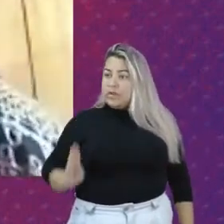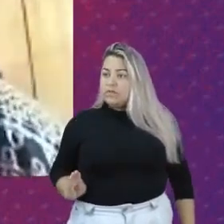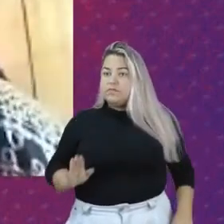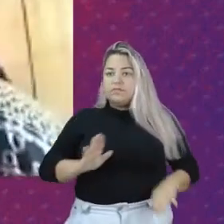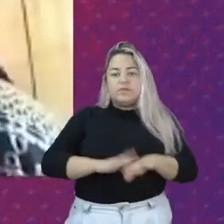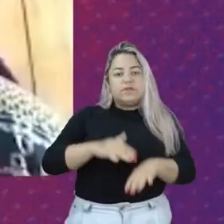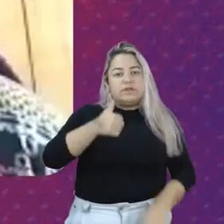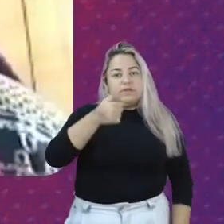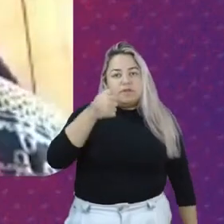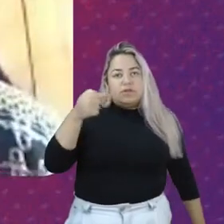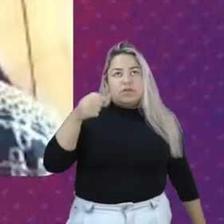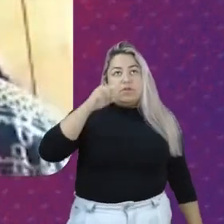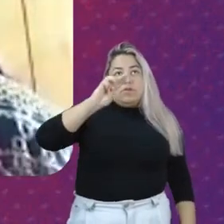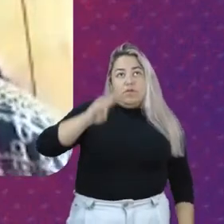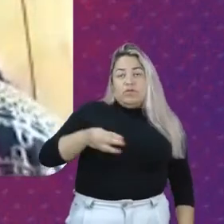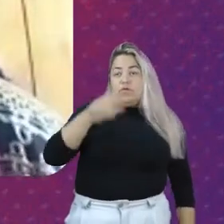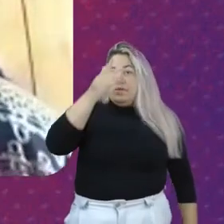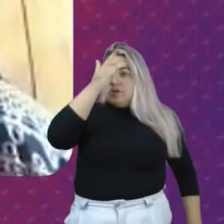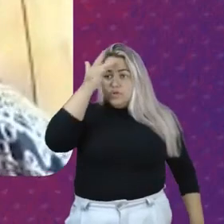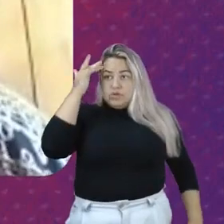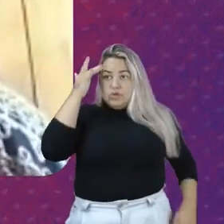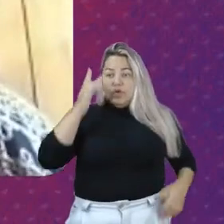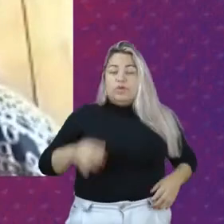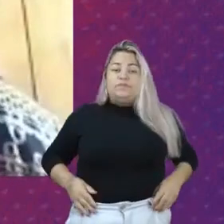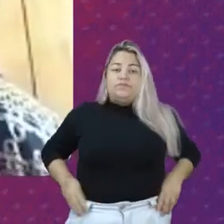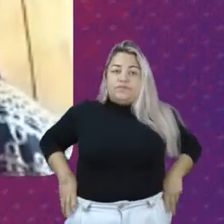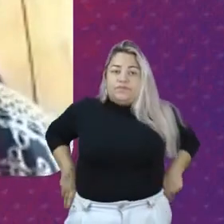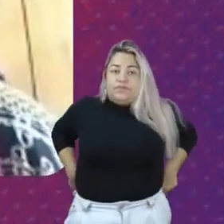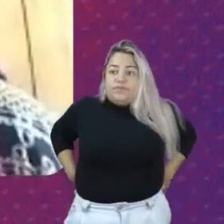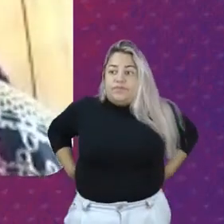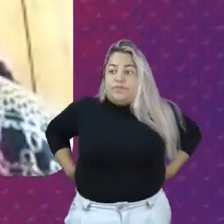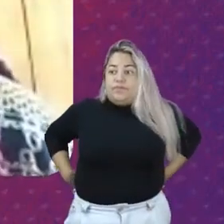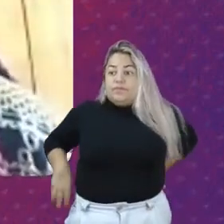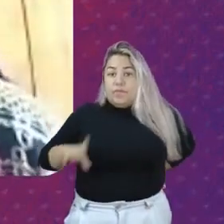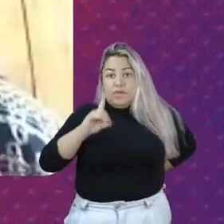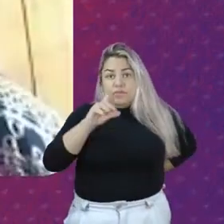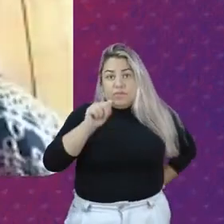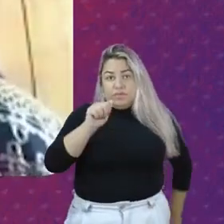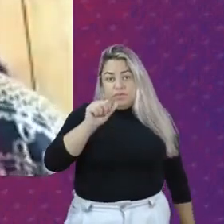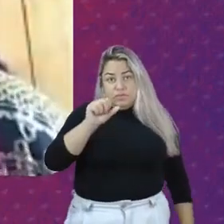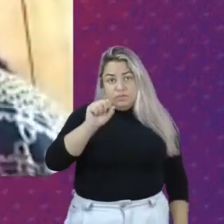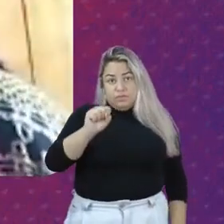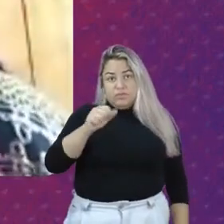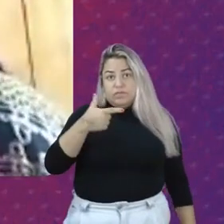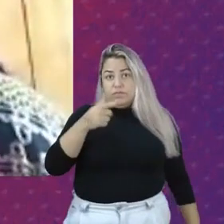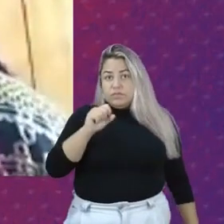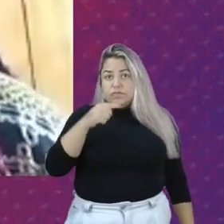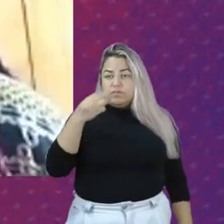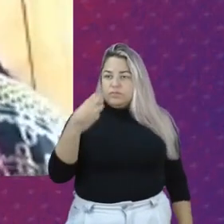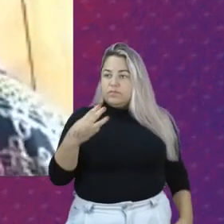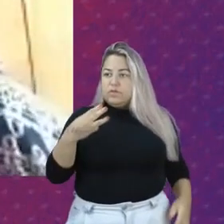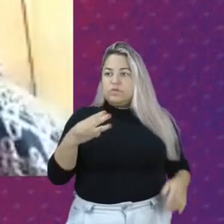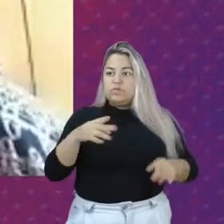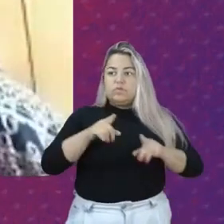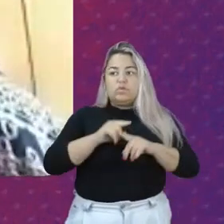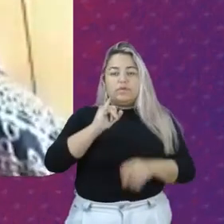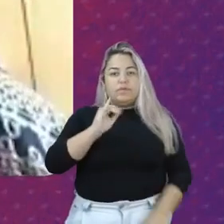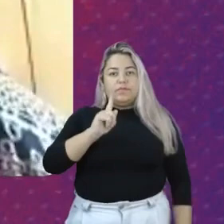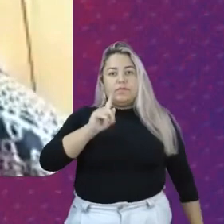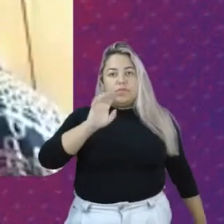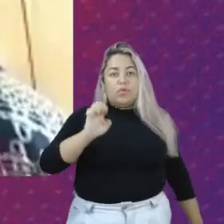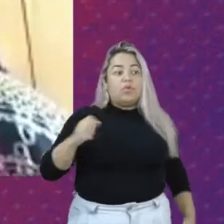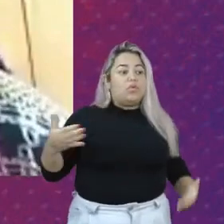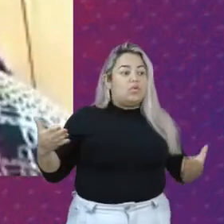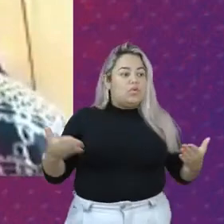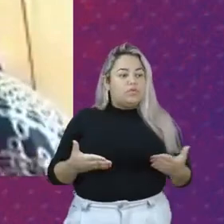de 17 milhões de pessoas, esse é o dado para 2023 do último censo do IBGE. Somos